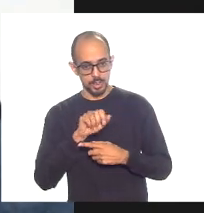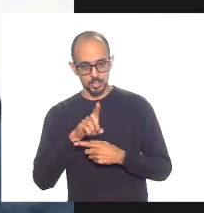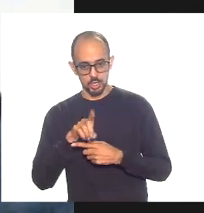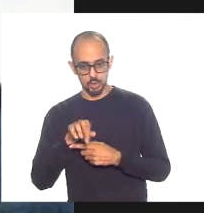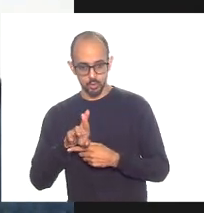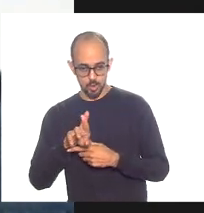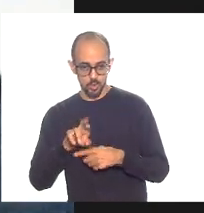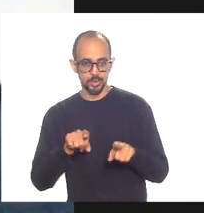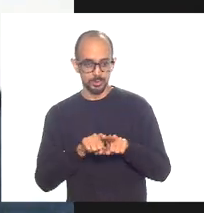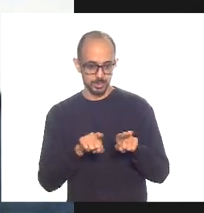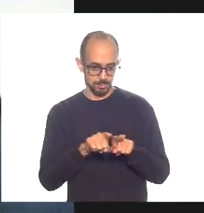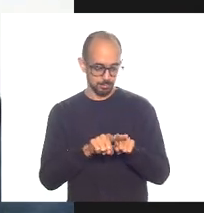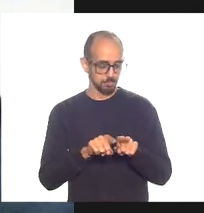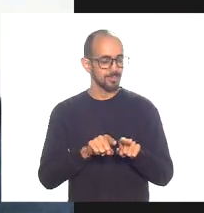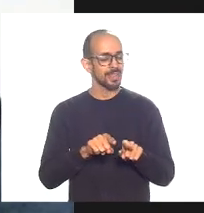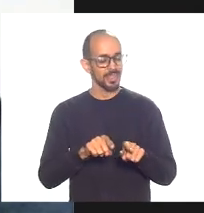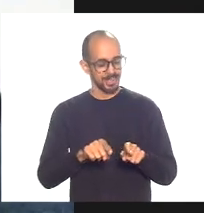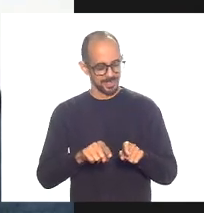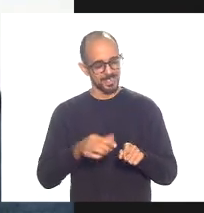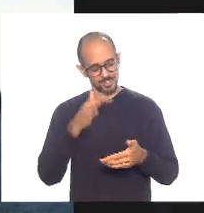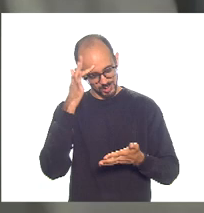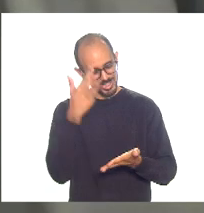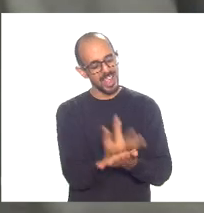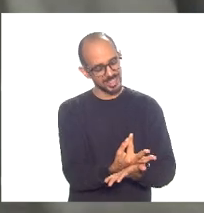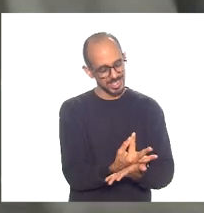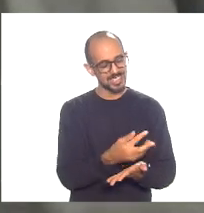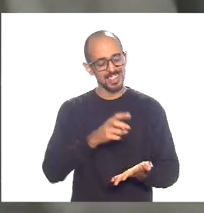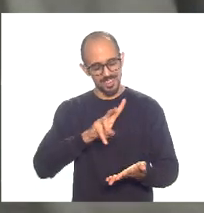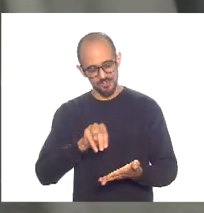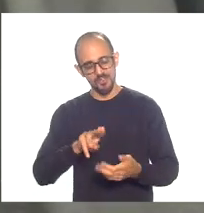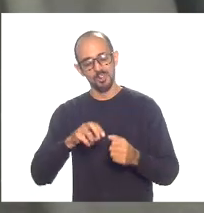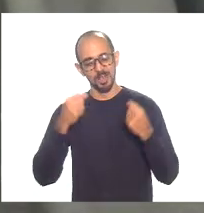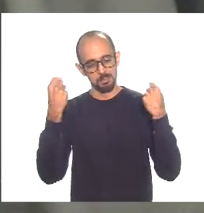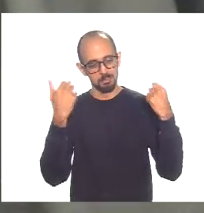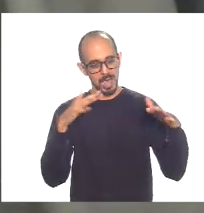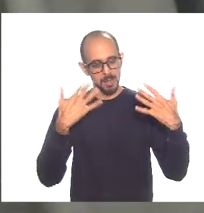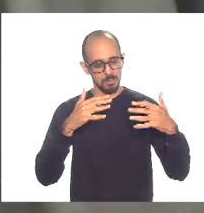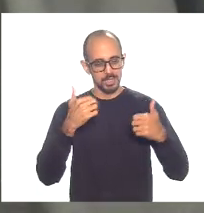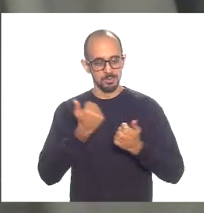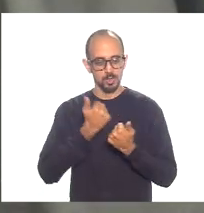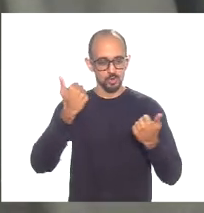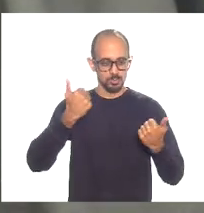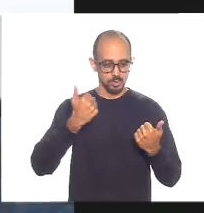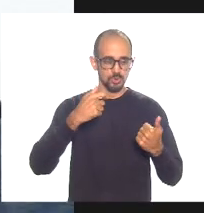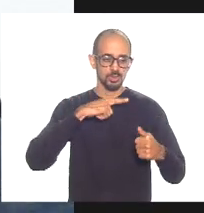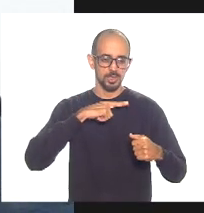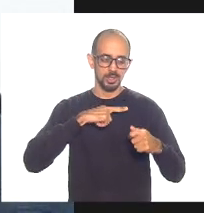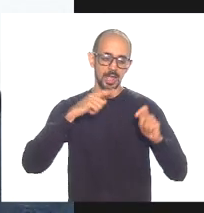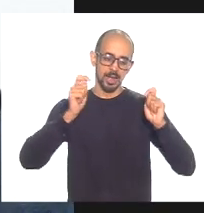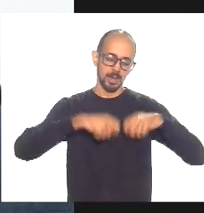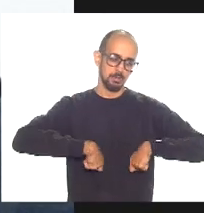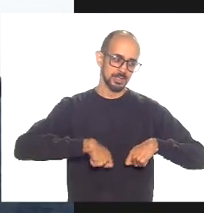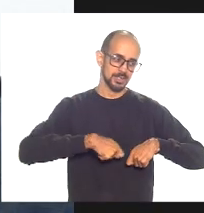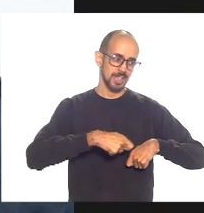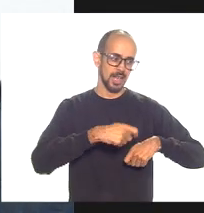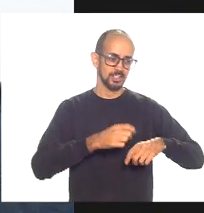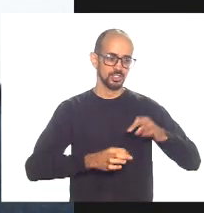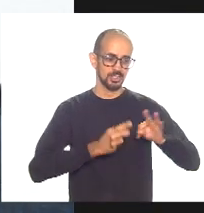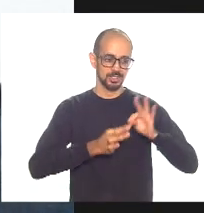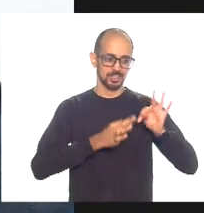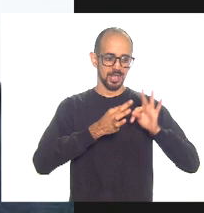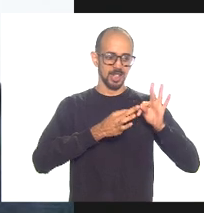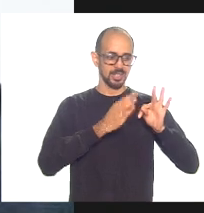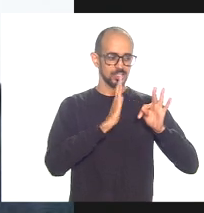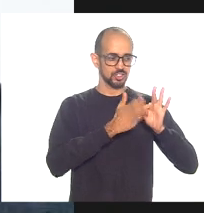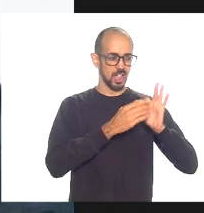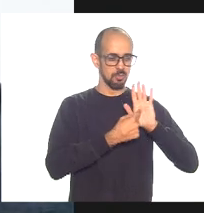que vou parabenizar o corregedor substituto, que tem a capacidade técnica que já foi posta à prova no seu relatório